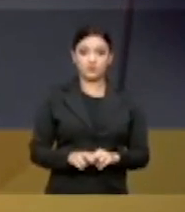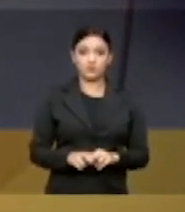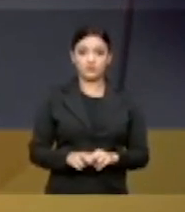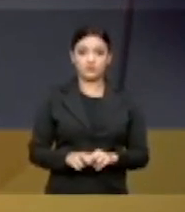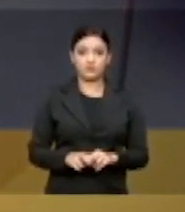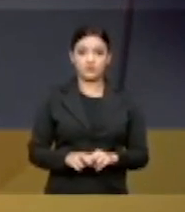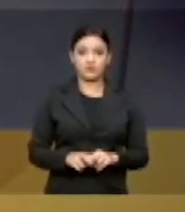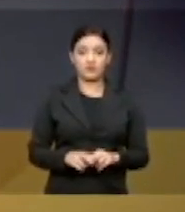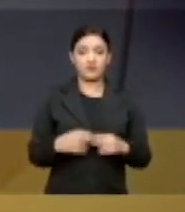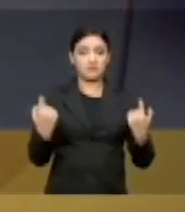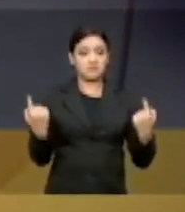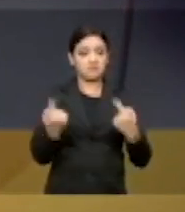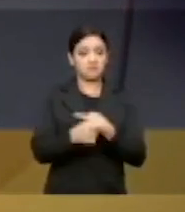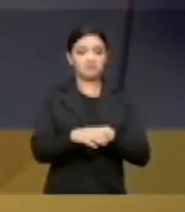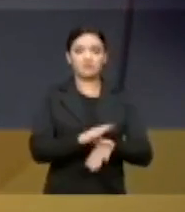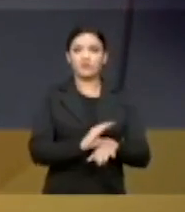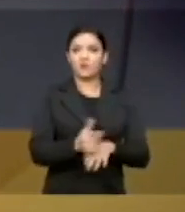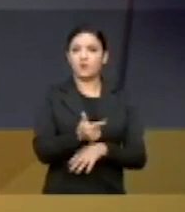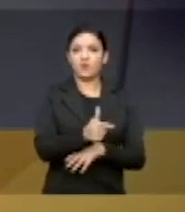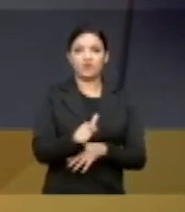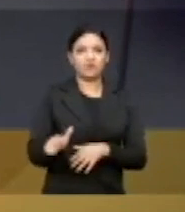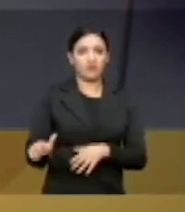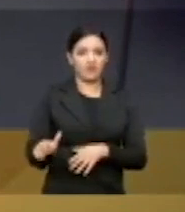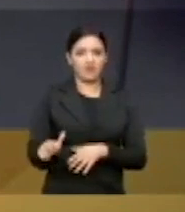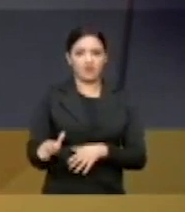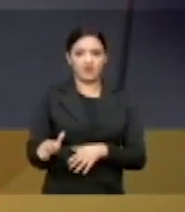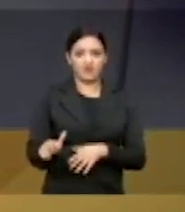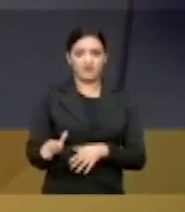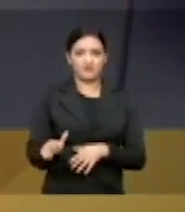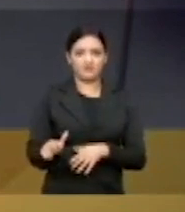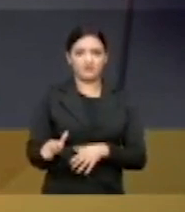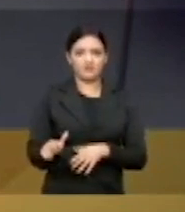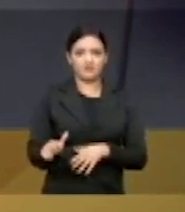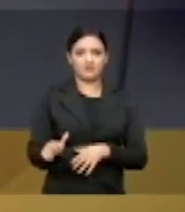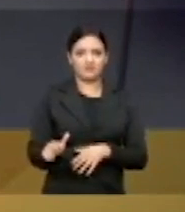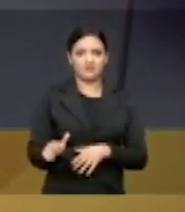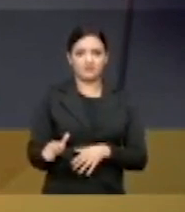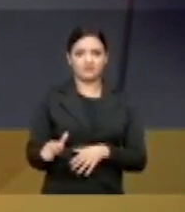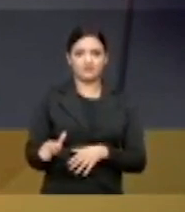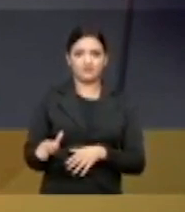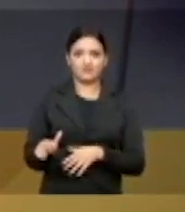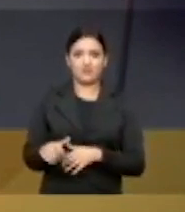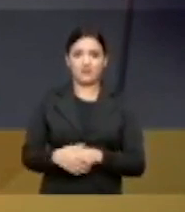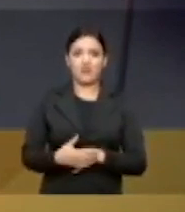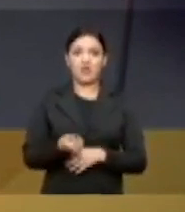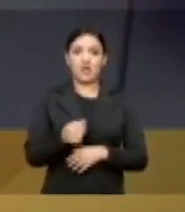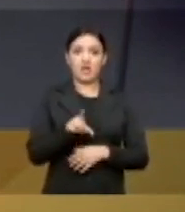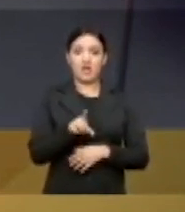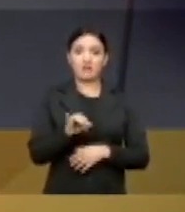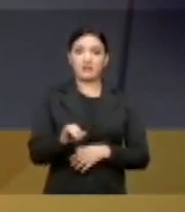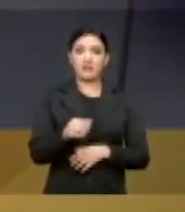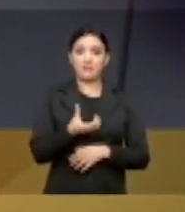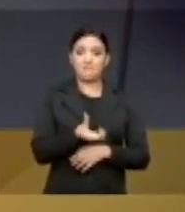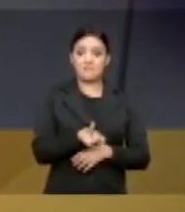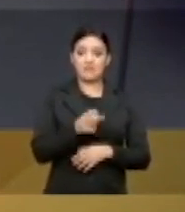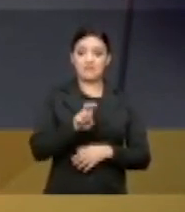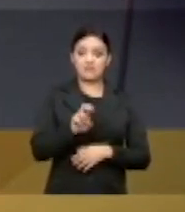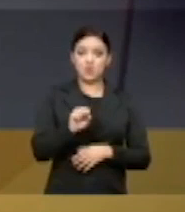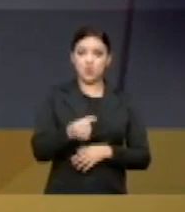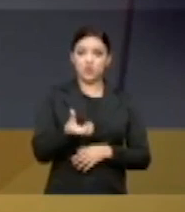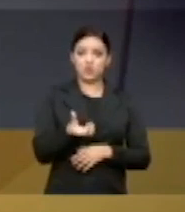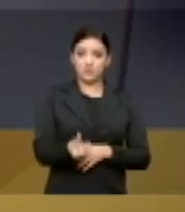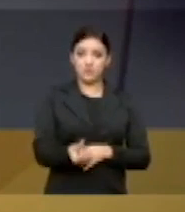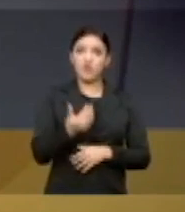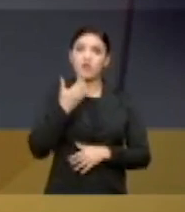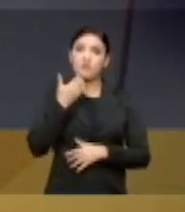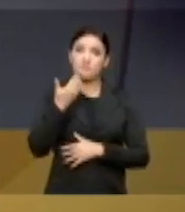por ação ou por omissão da União na matéria em causa. A ação direta 6586 pleiteia